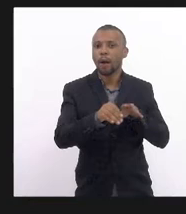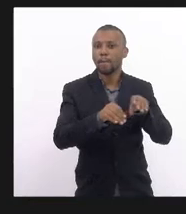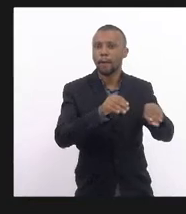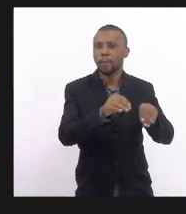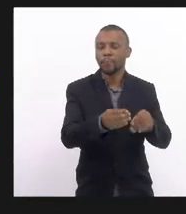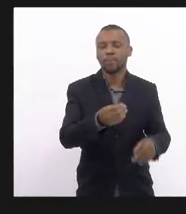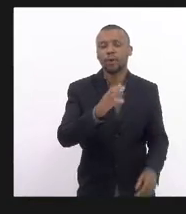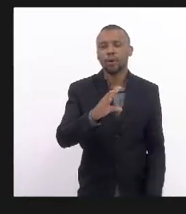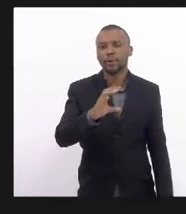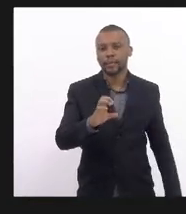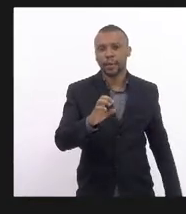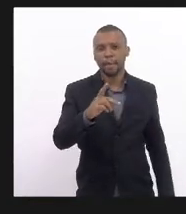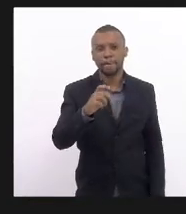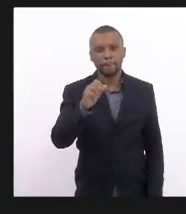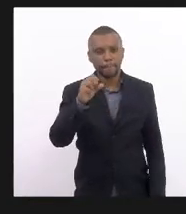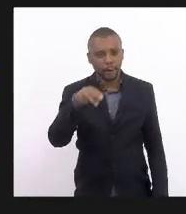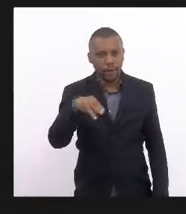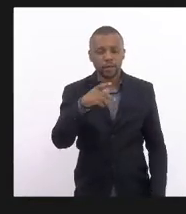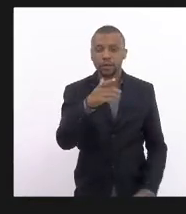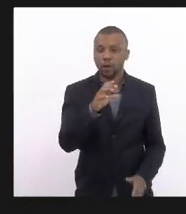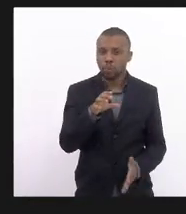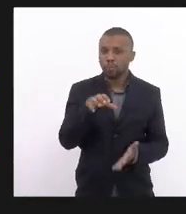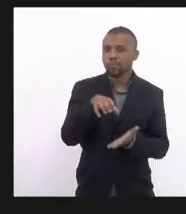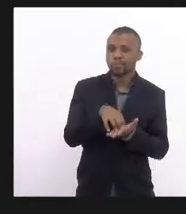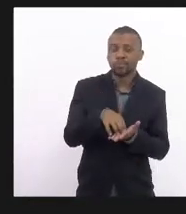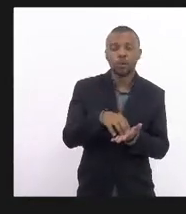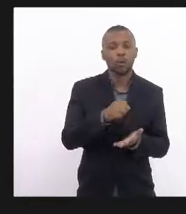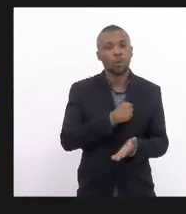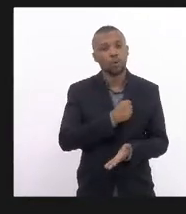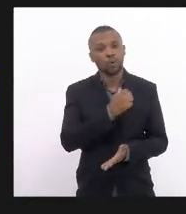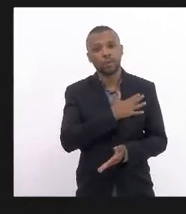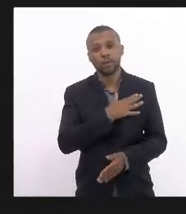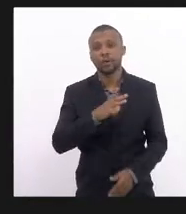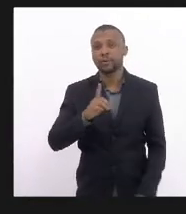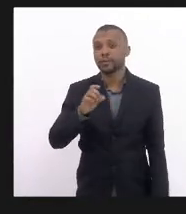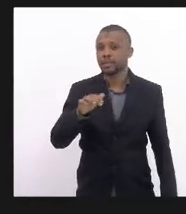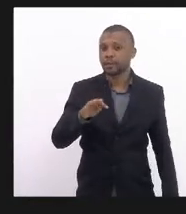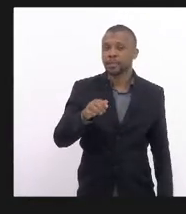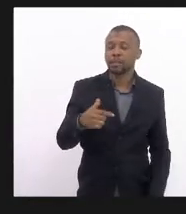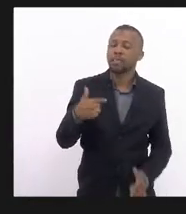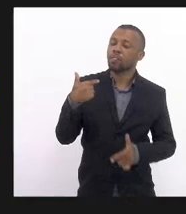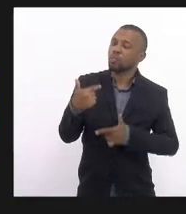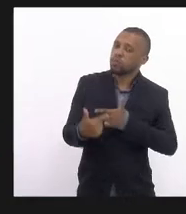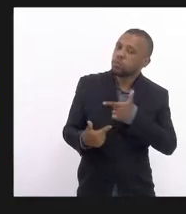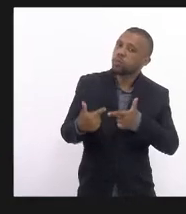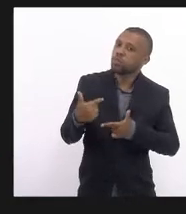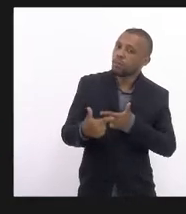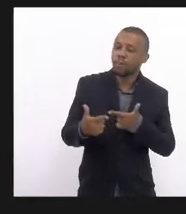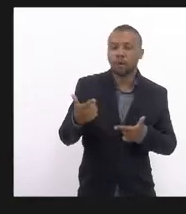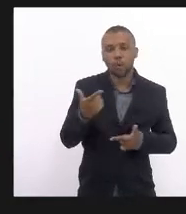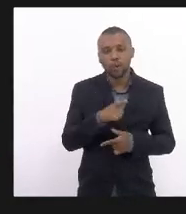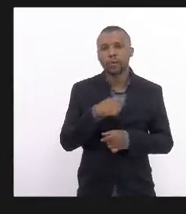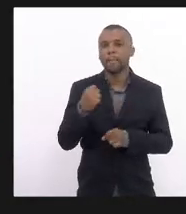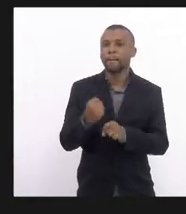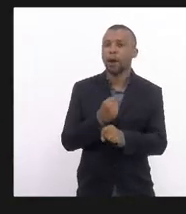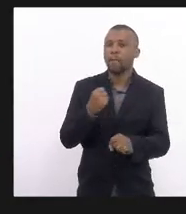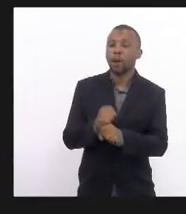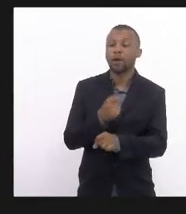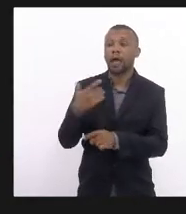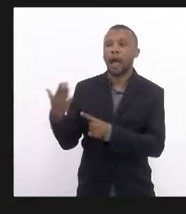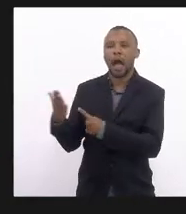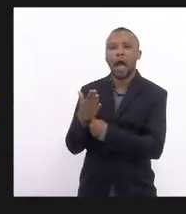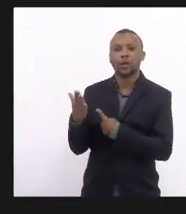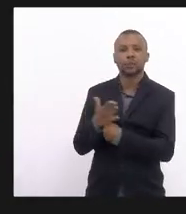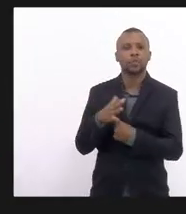que é o Comando Polícia Ambiental hoje em dia. O Coronel Dantas está se desdobrando lá para fazer as obras naquele local, sem a ajuda de ninguém,